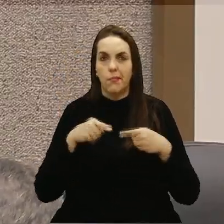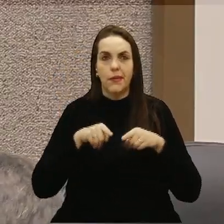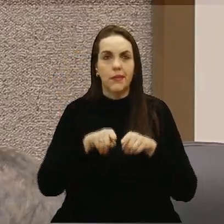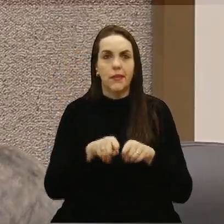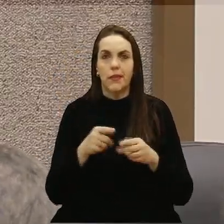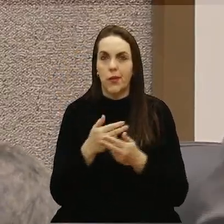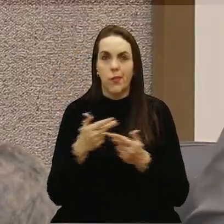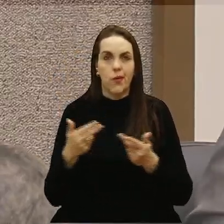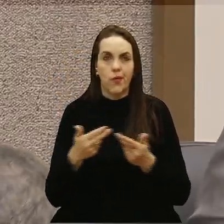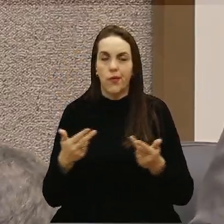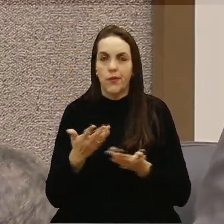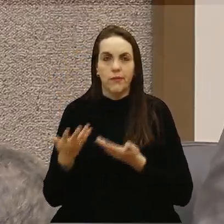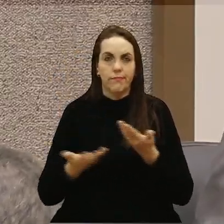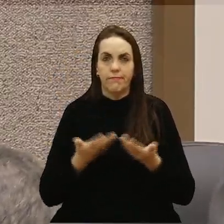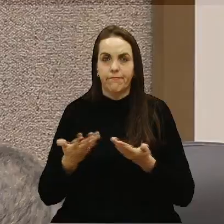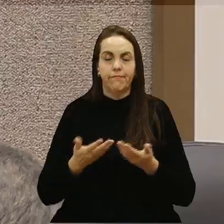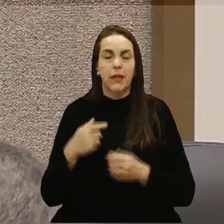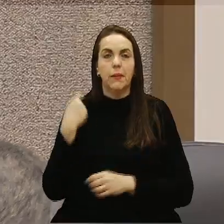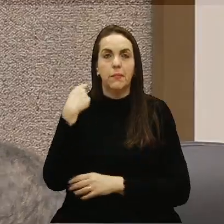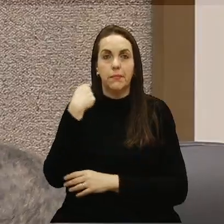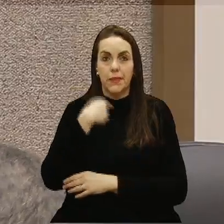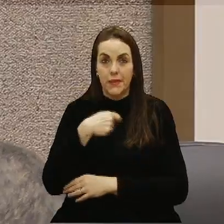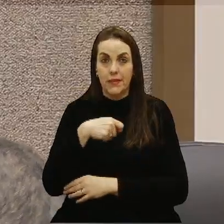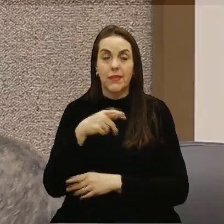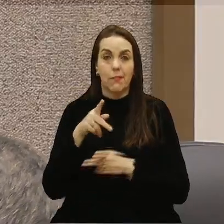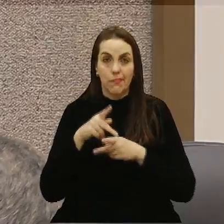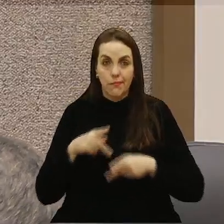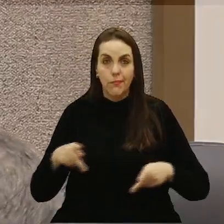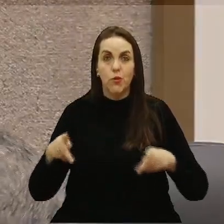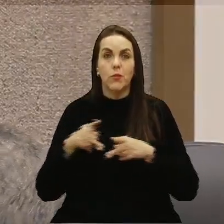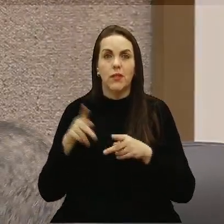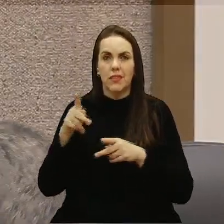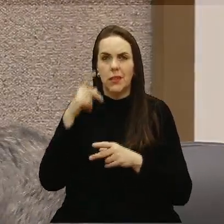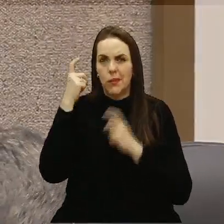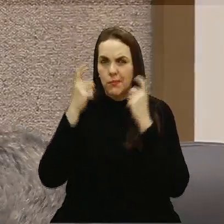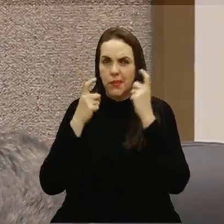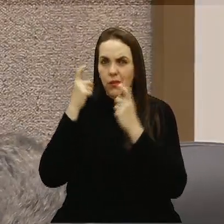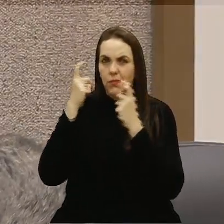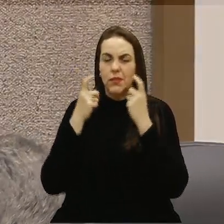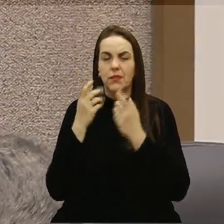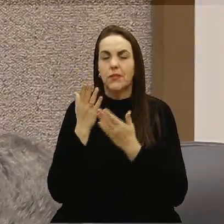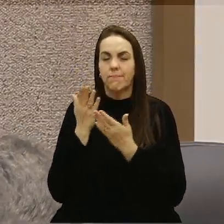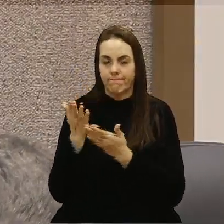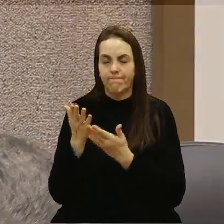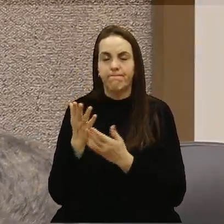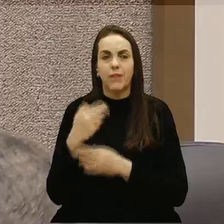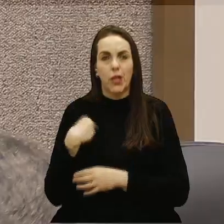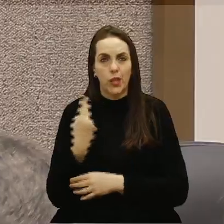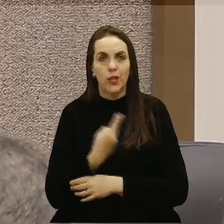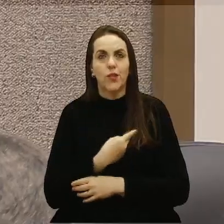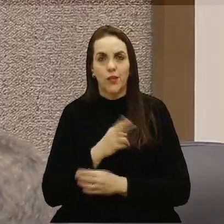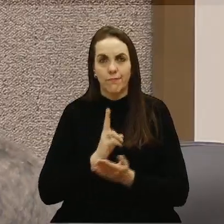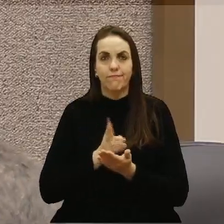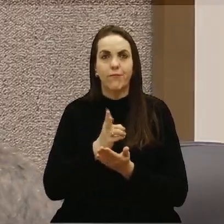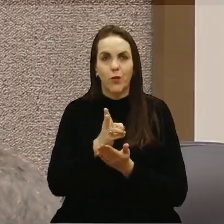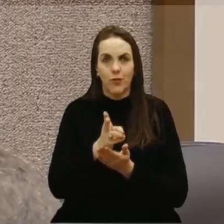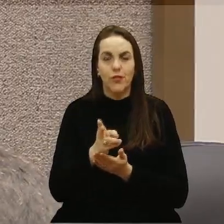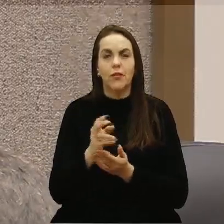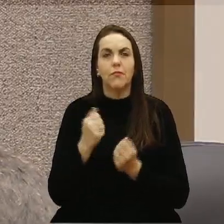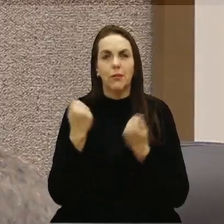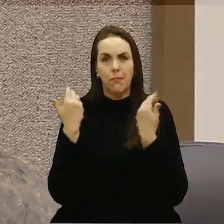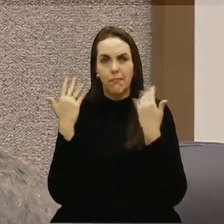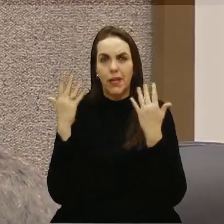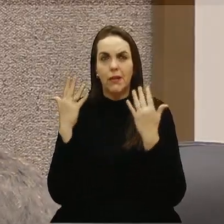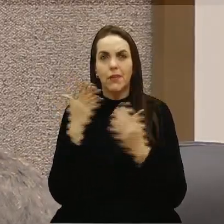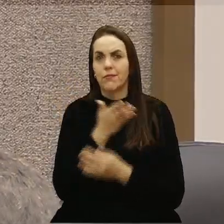sua preocupação com a população, com o atendimento da comunidade, com nós, vereadores, que continue assim. Então,